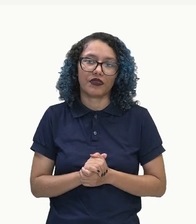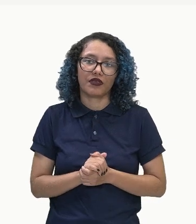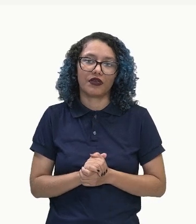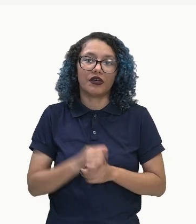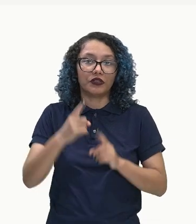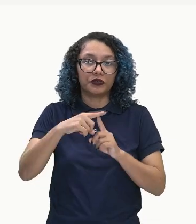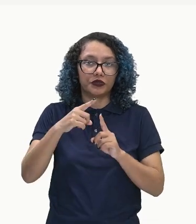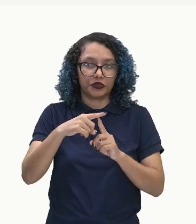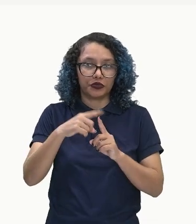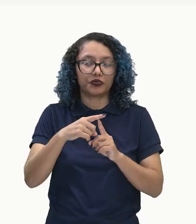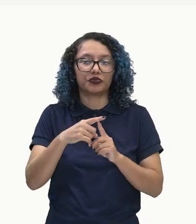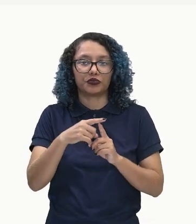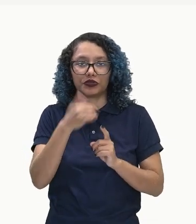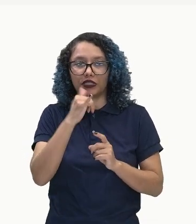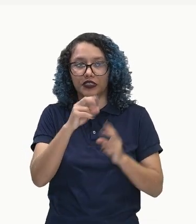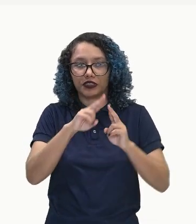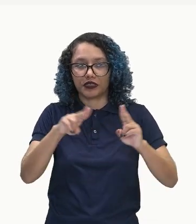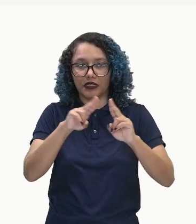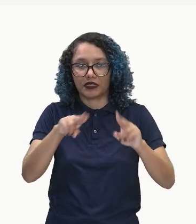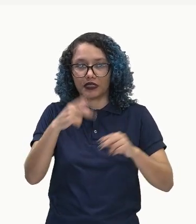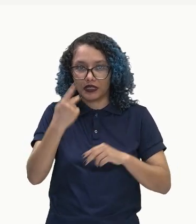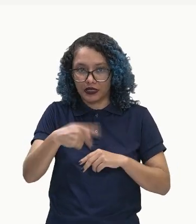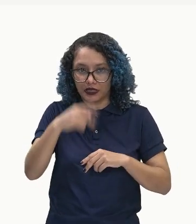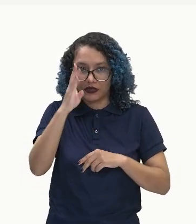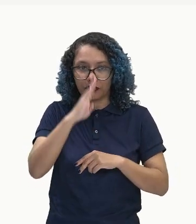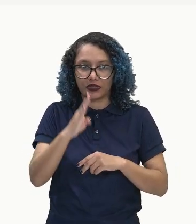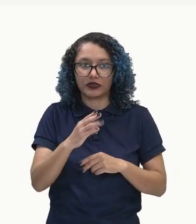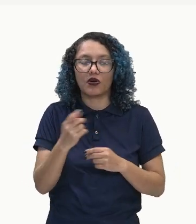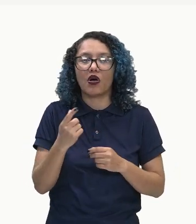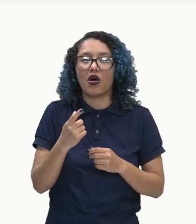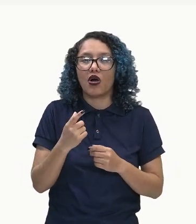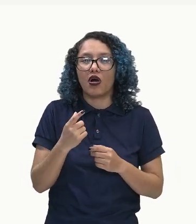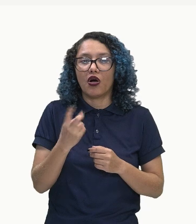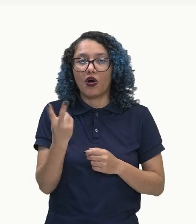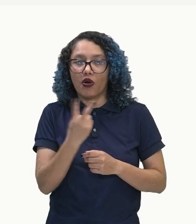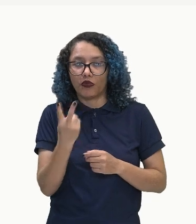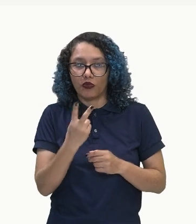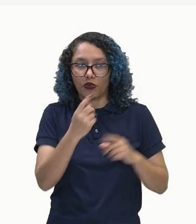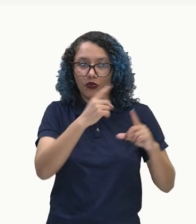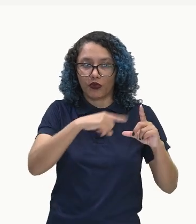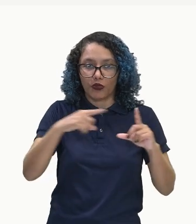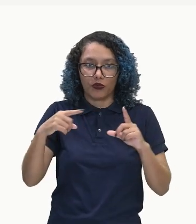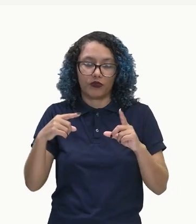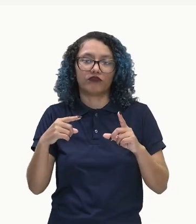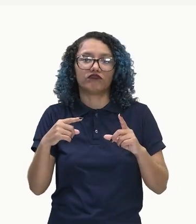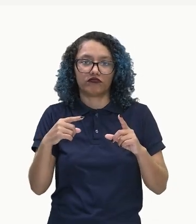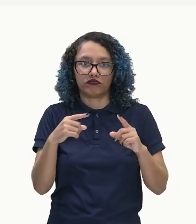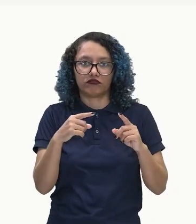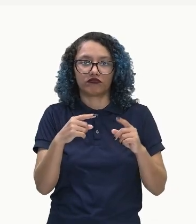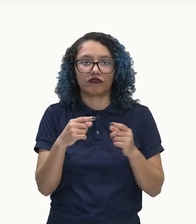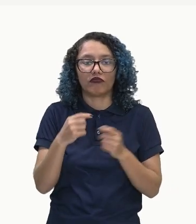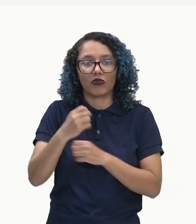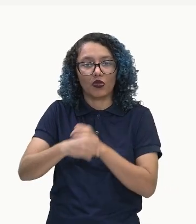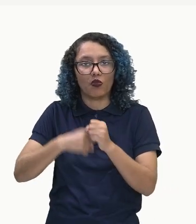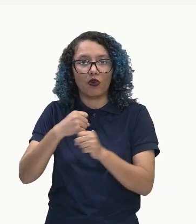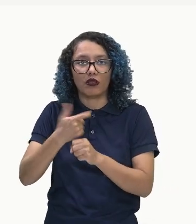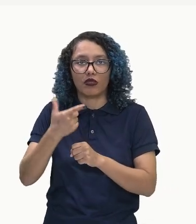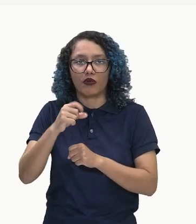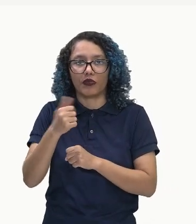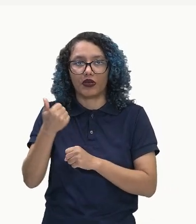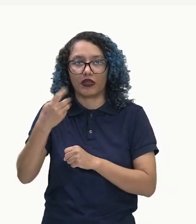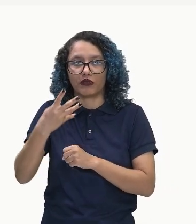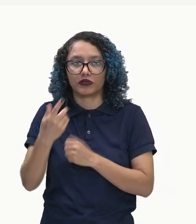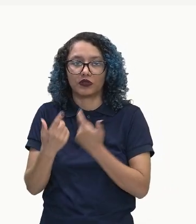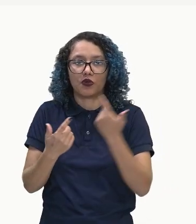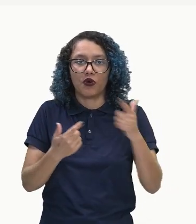país. E a gente está vendo dois gráficos, um com dados de 2014, e outro com dados de